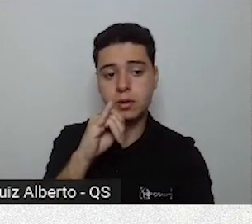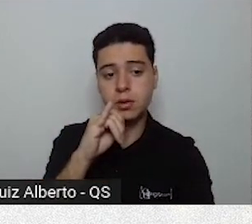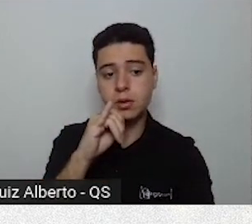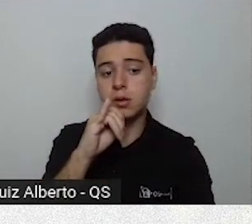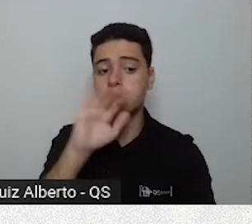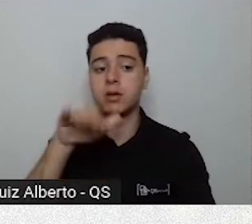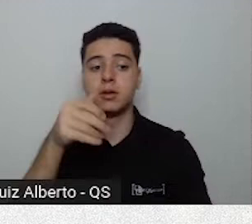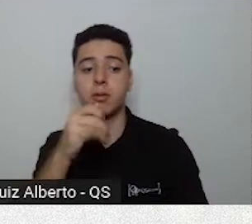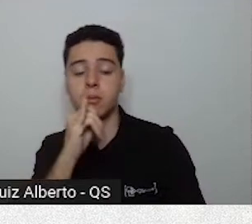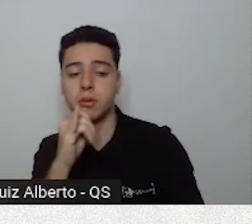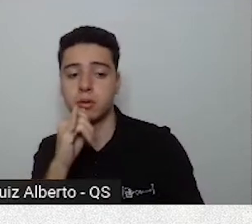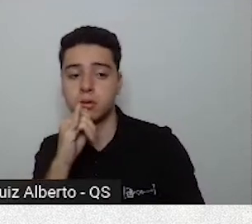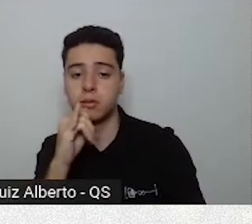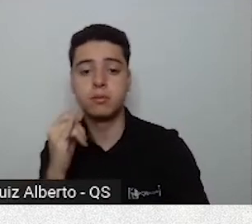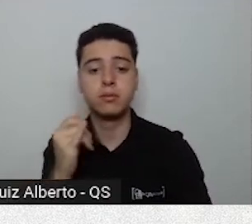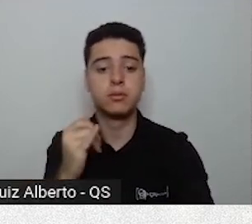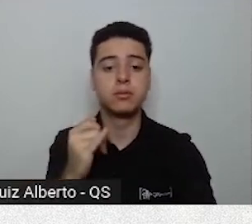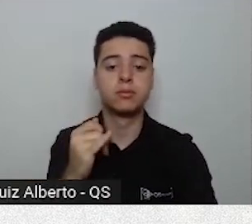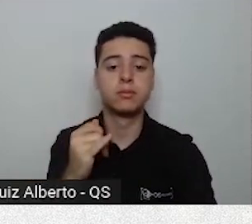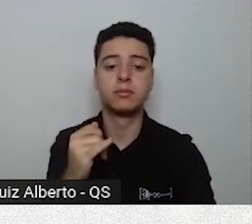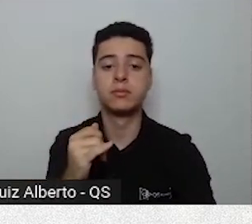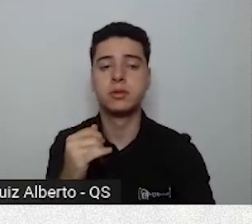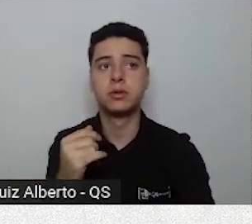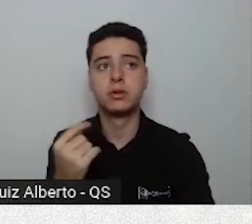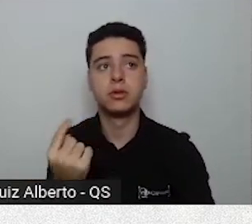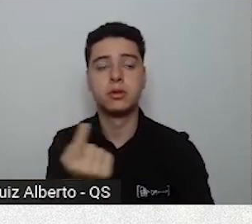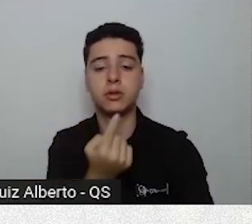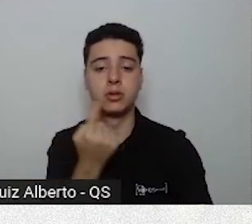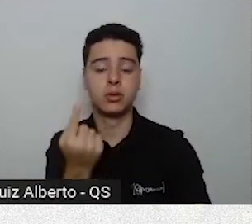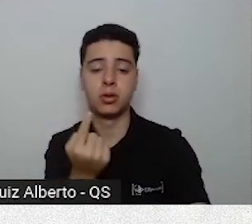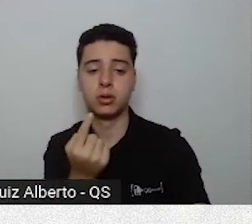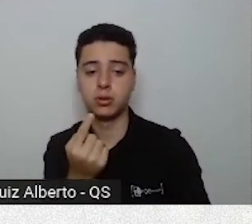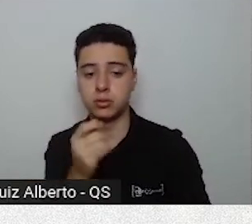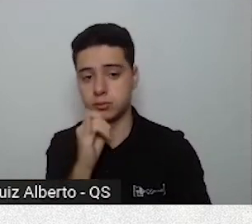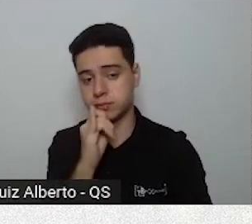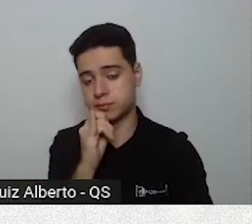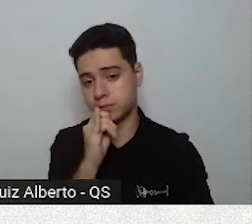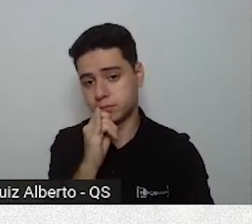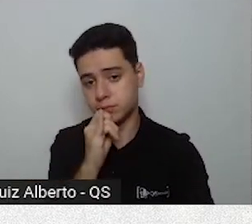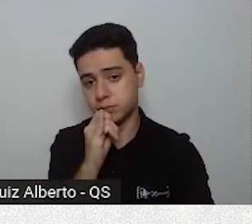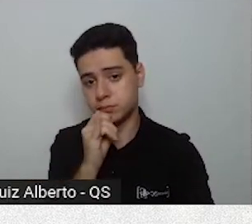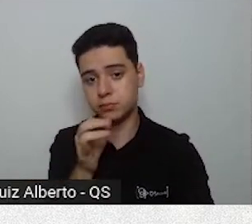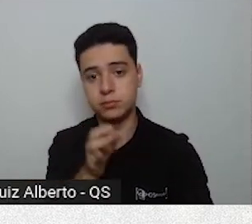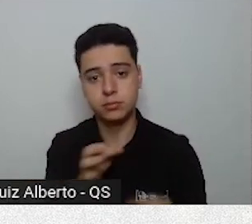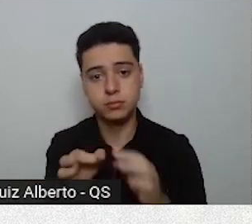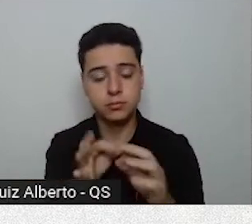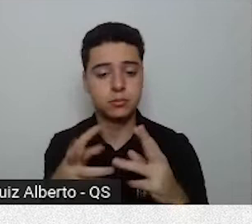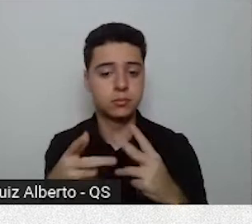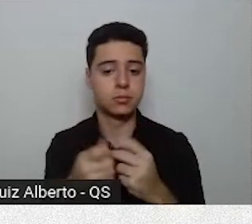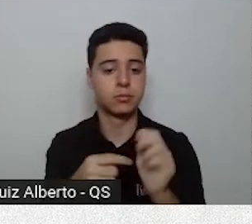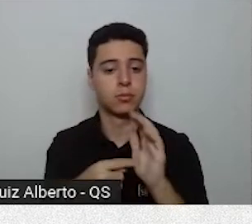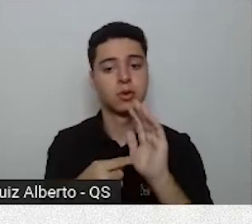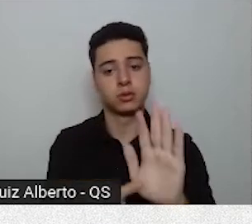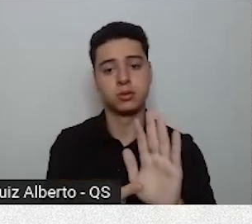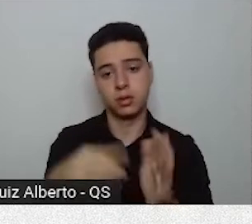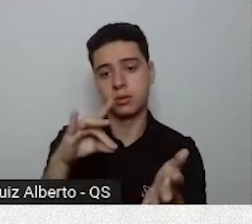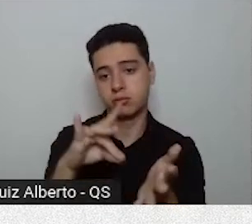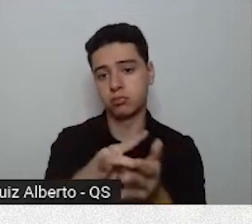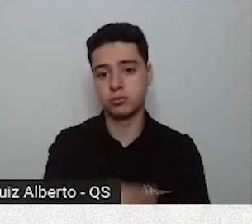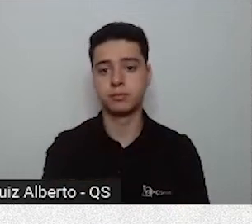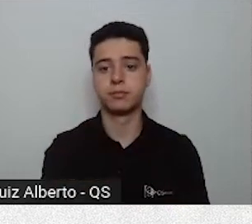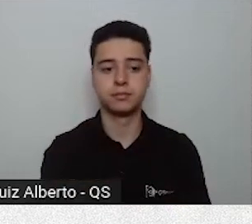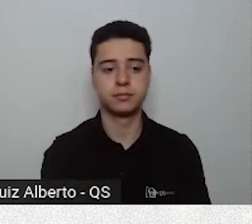ver também alguns grânulos assim, né, do pigmento. Não está tão diluído.